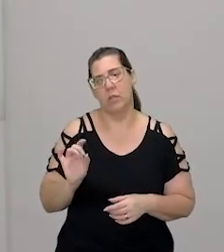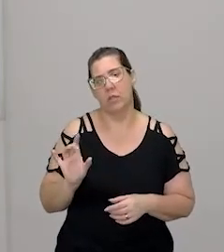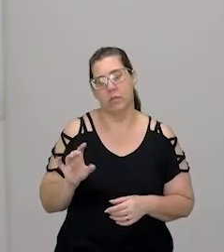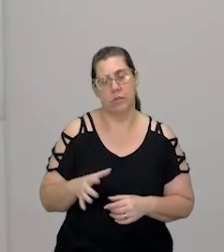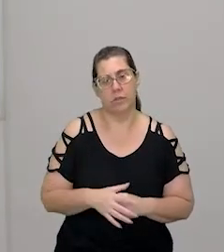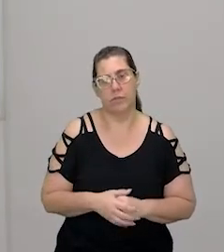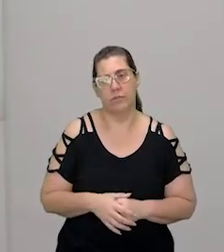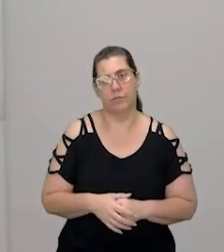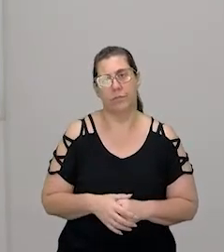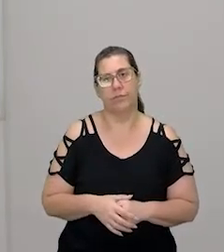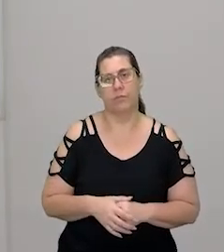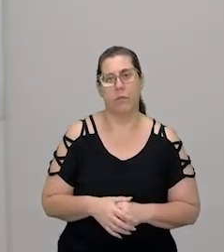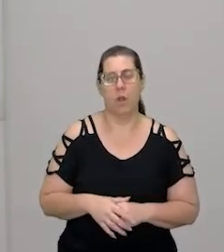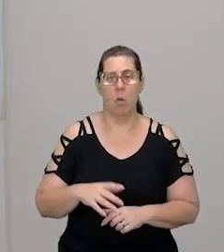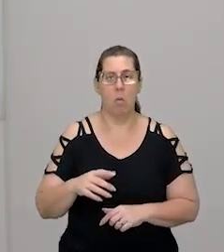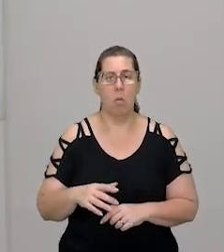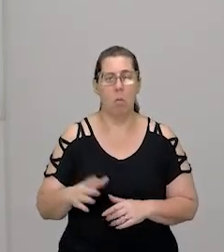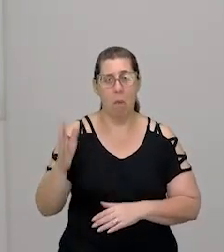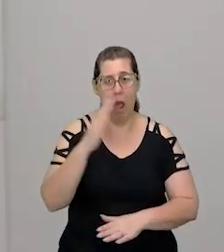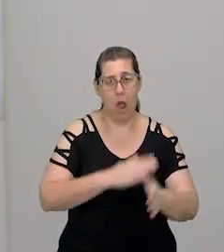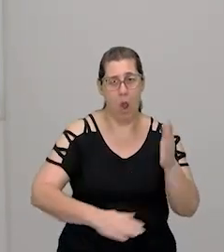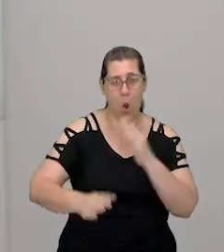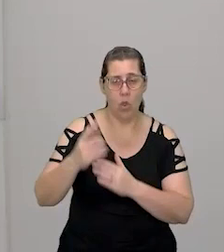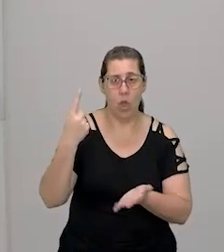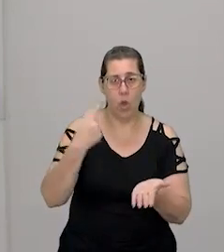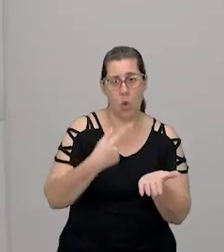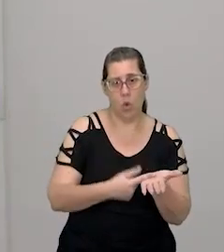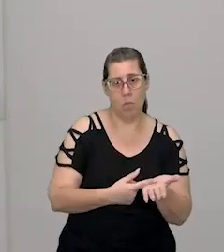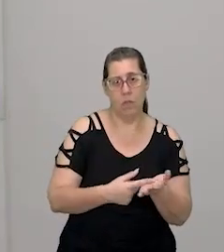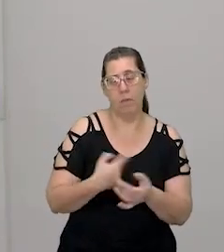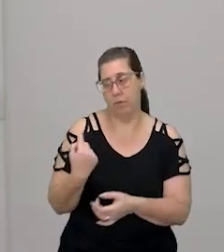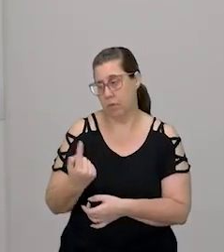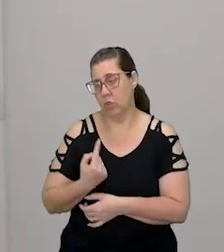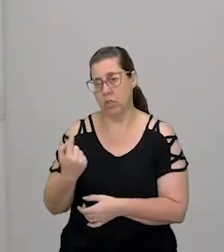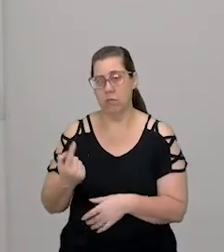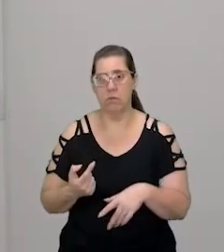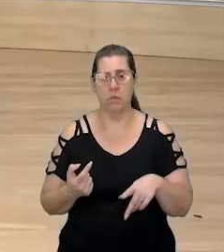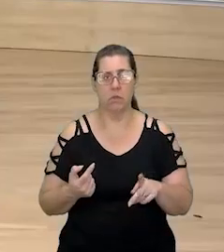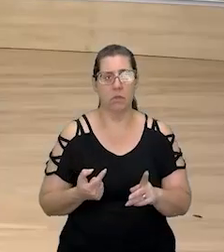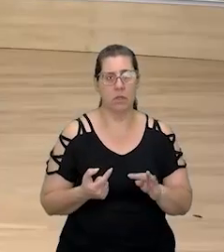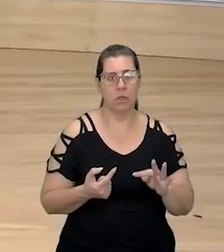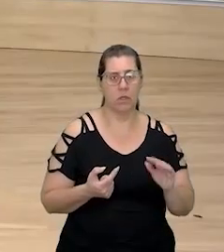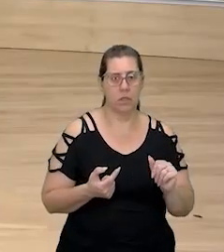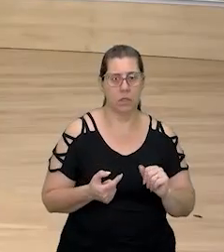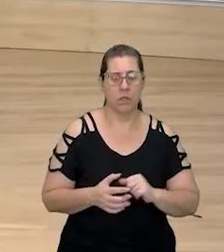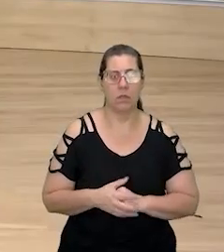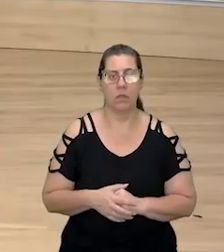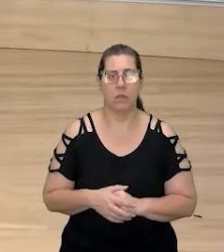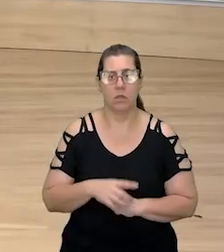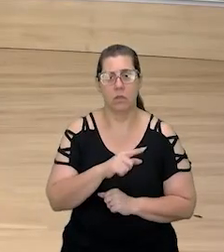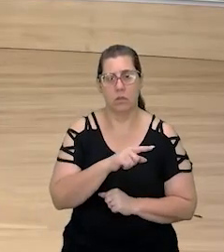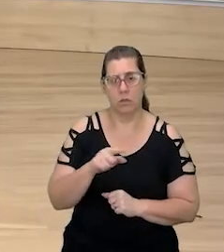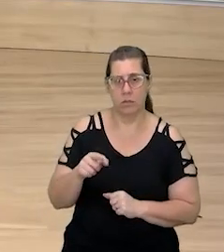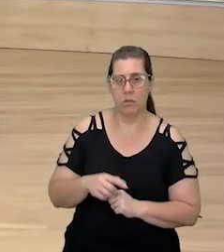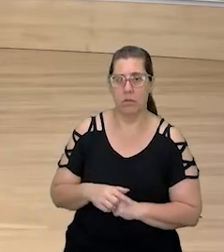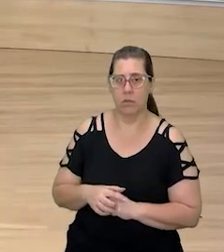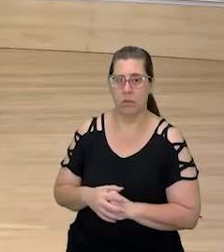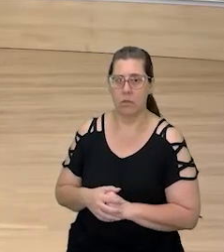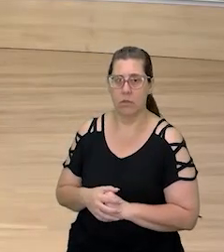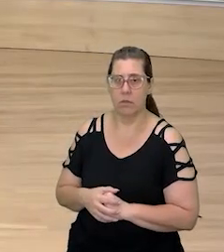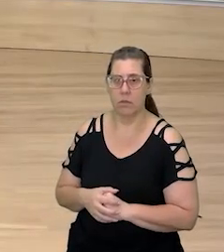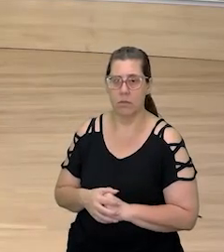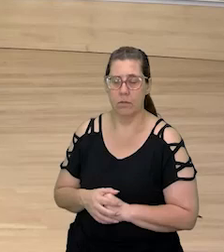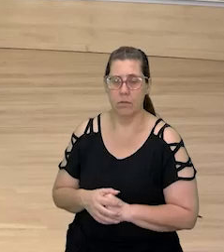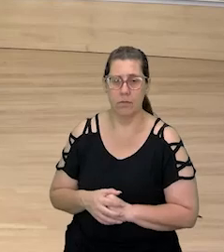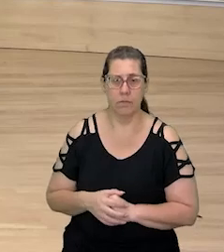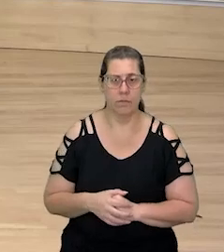é do que uma luta combinada que a pessoa treinando sozinha poderia ser um catar. Então vamos fazer assim, você é o Jack Chan e eu sou a atriz